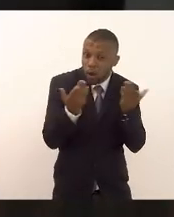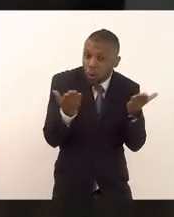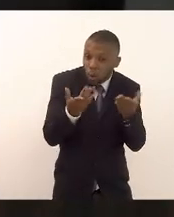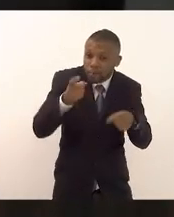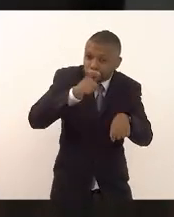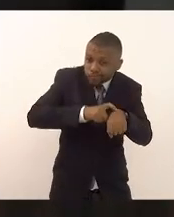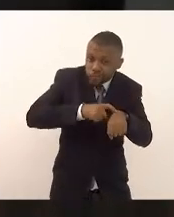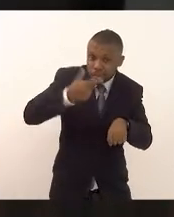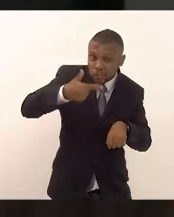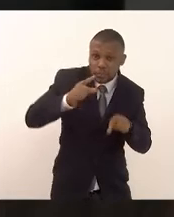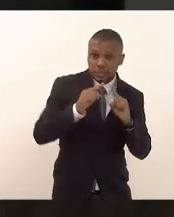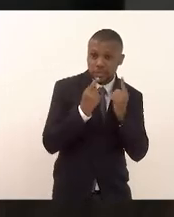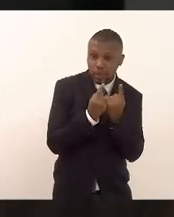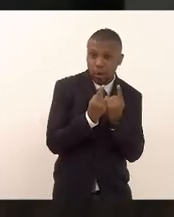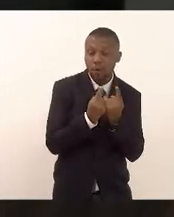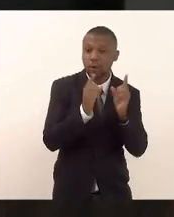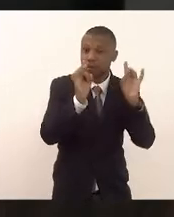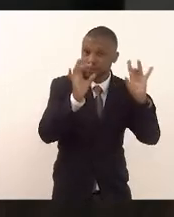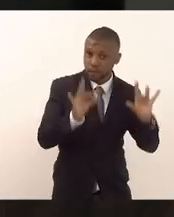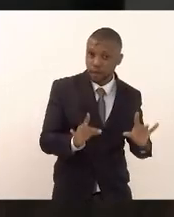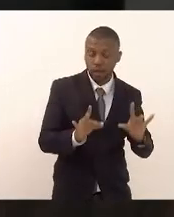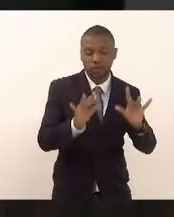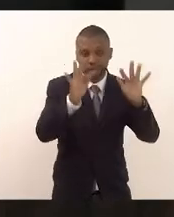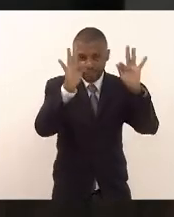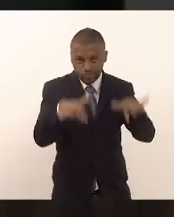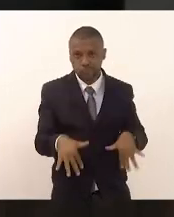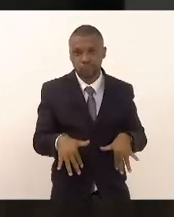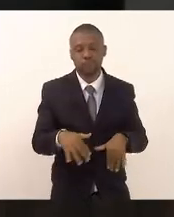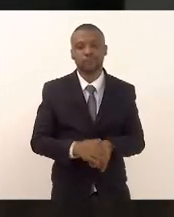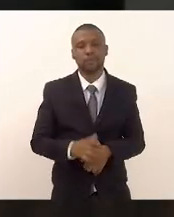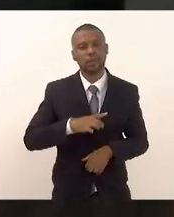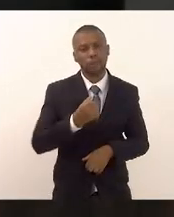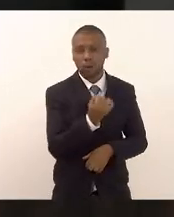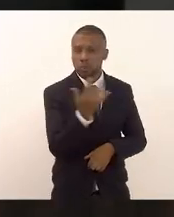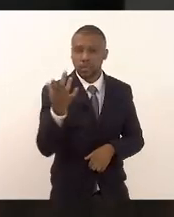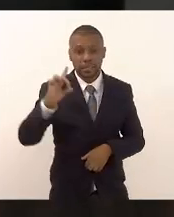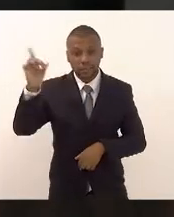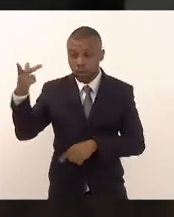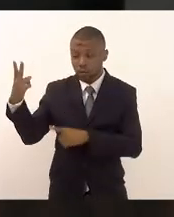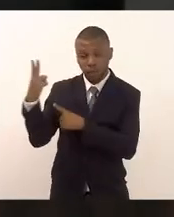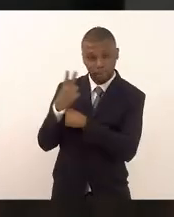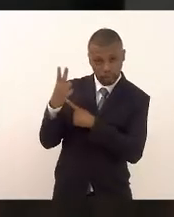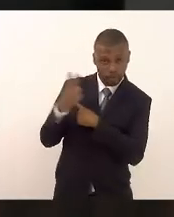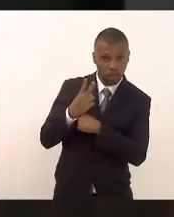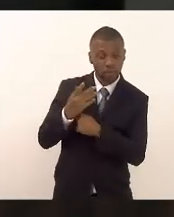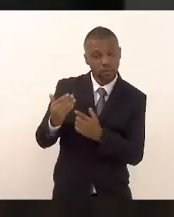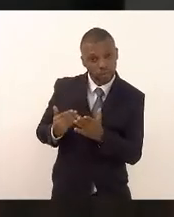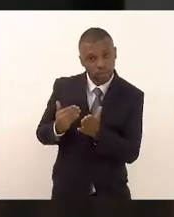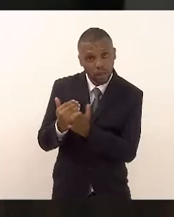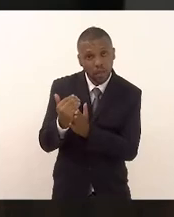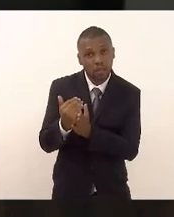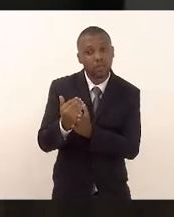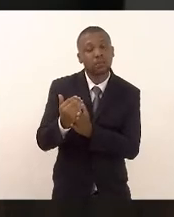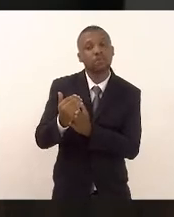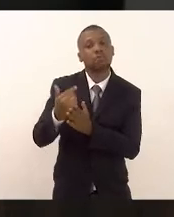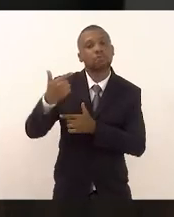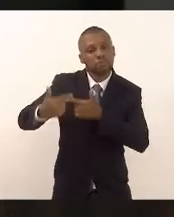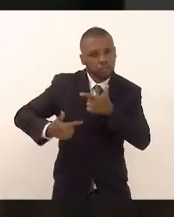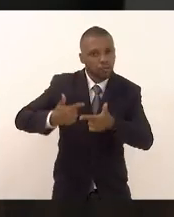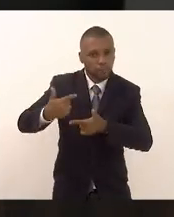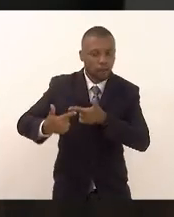segunda sessão extraordinária, mesmo está encerrada. Havendo número legal sobre a proteção de Deus, iniciamos os nossos